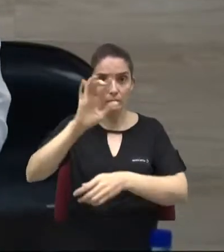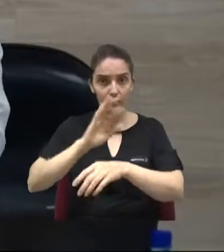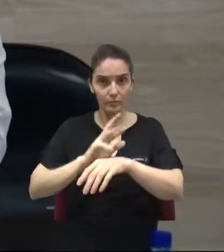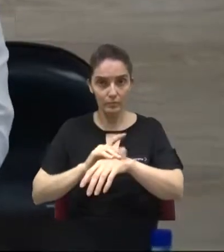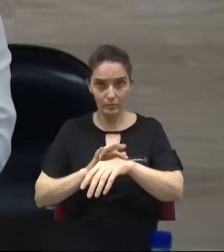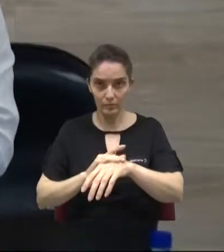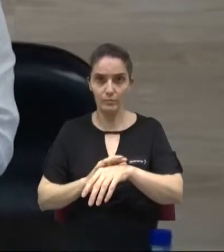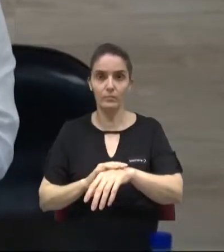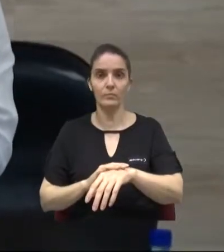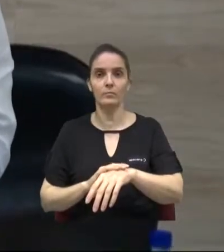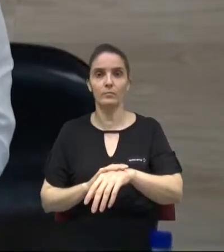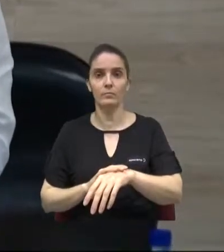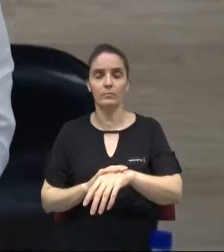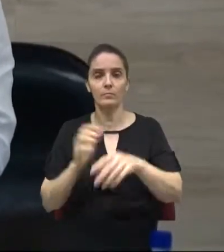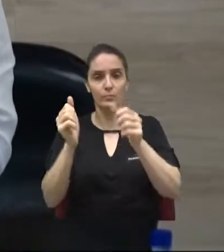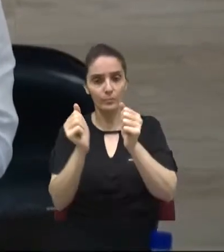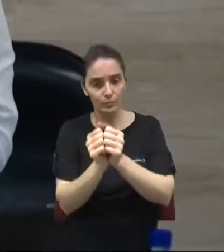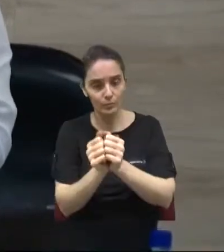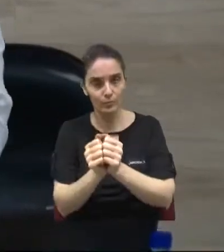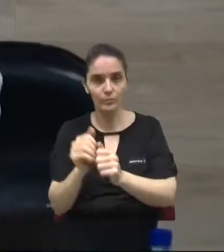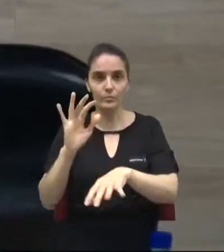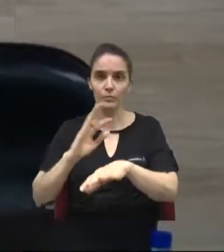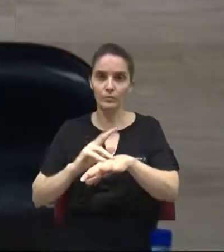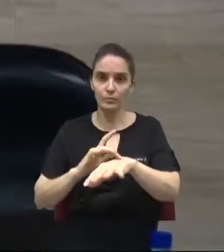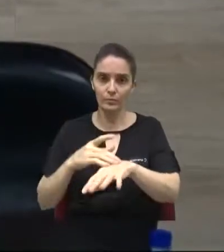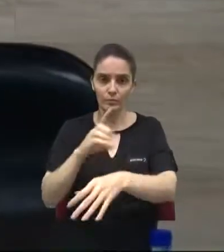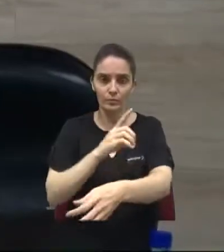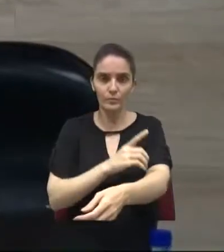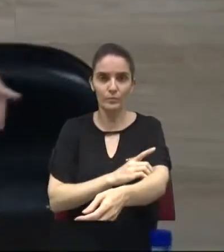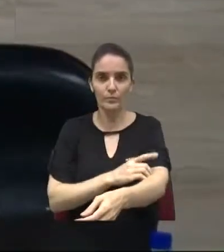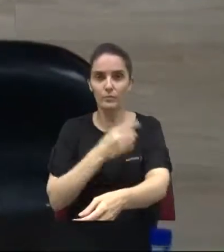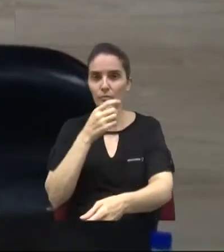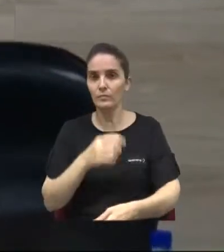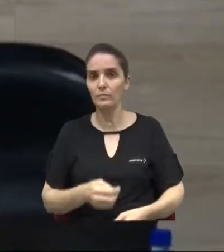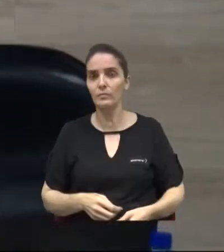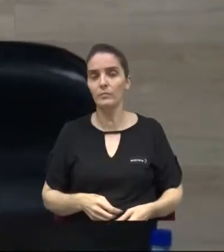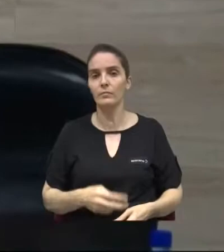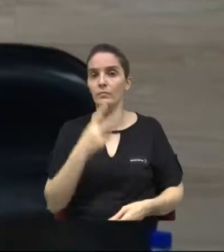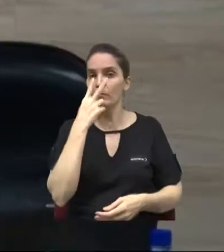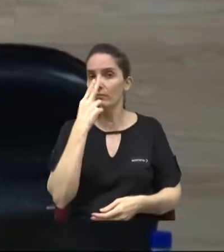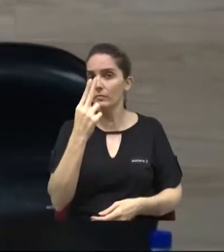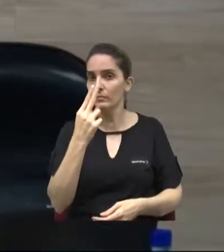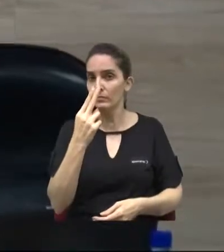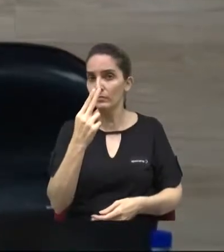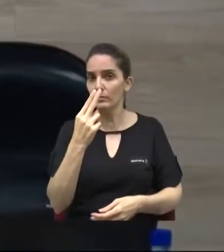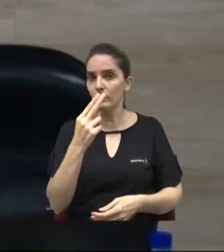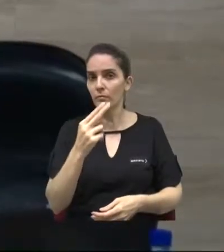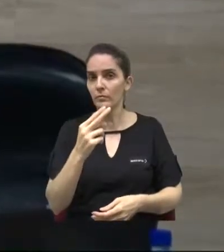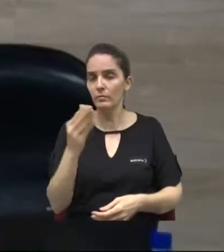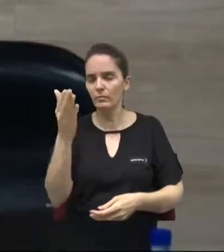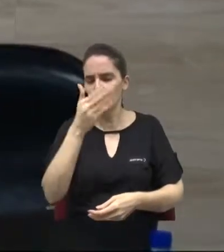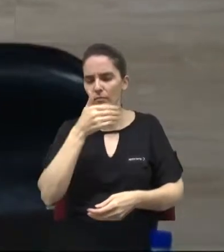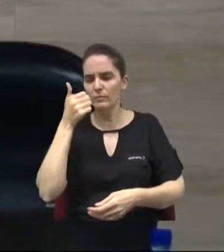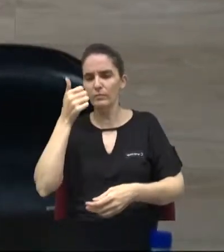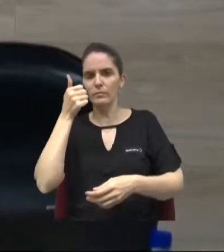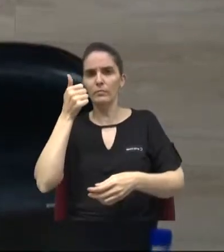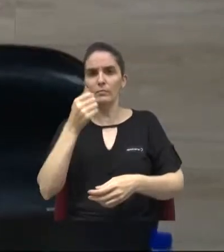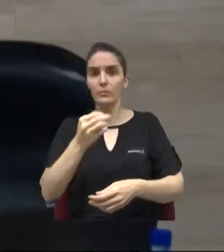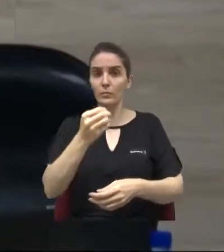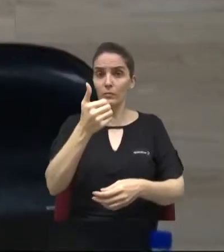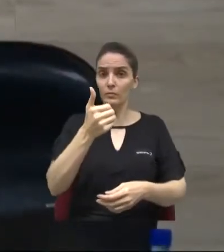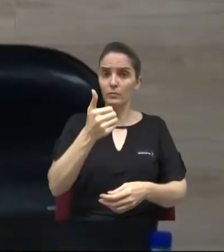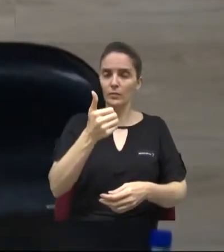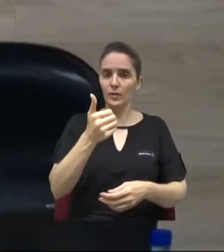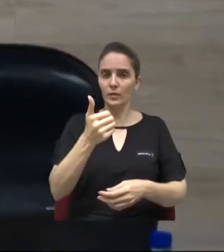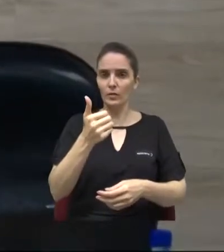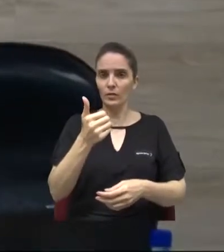Constância, quando está melhorando, aí sim pode entrar em choque. A pior fase